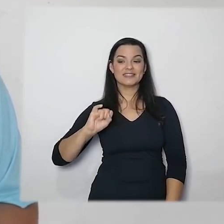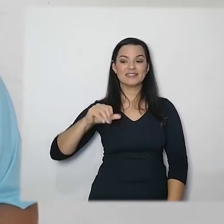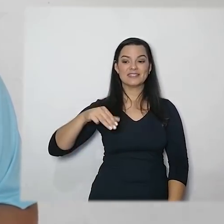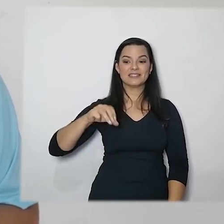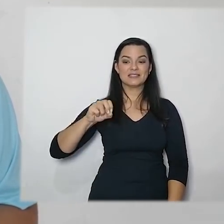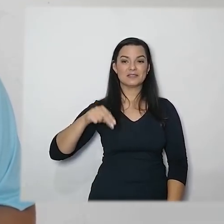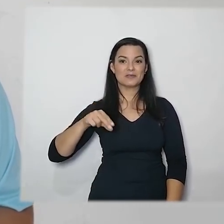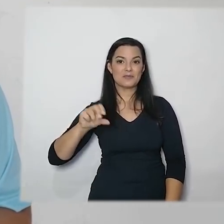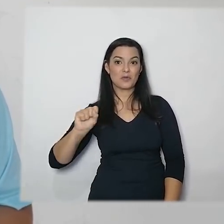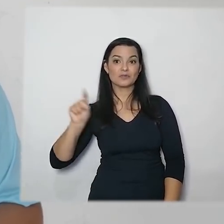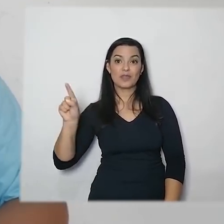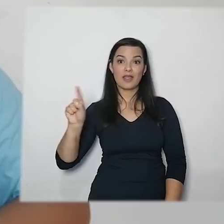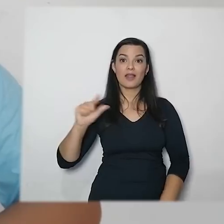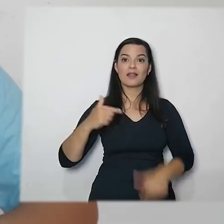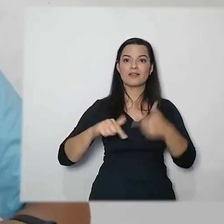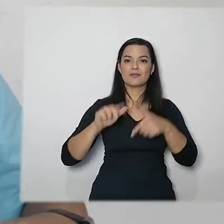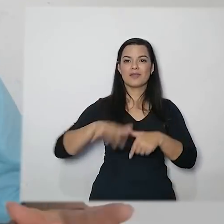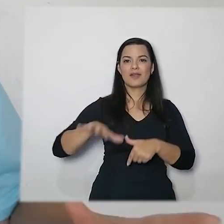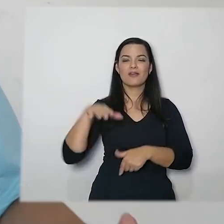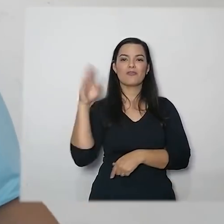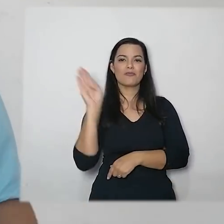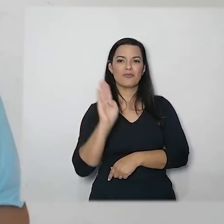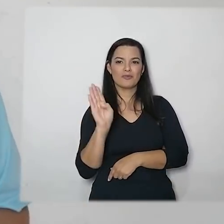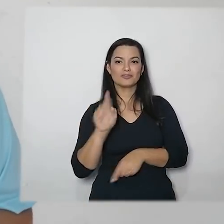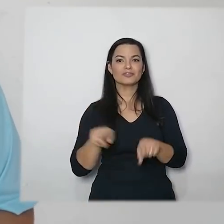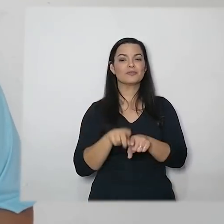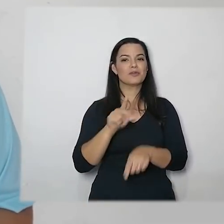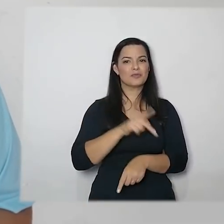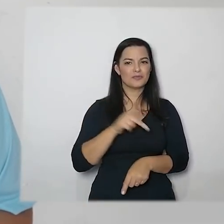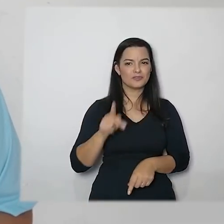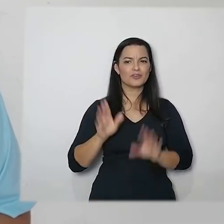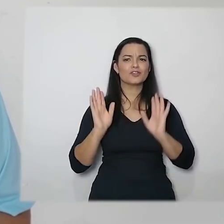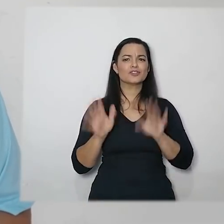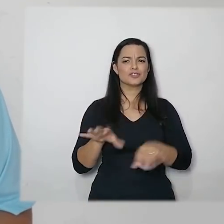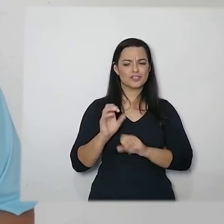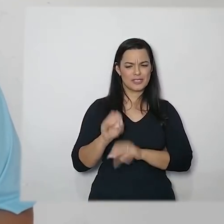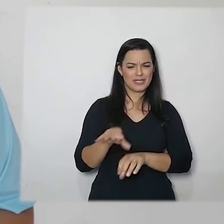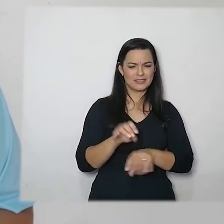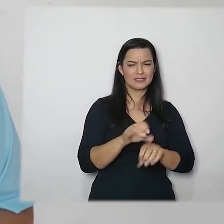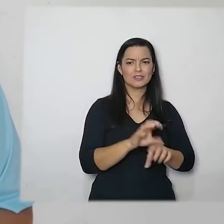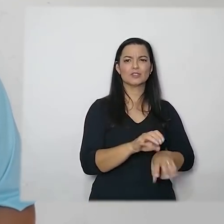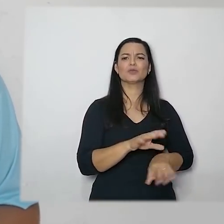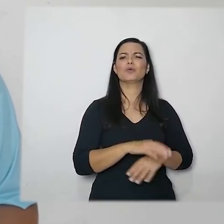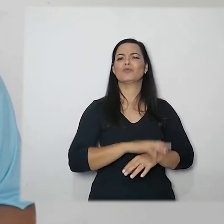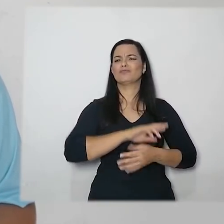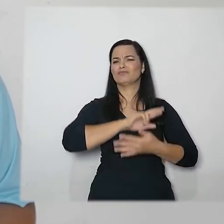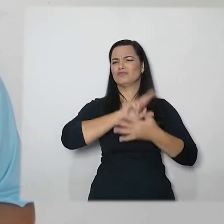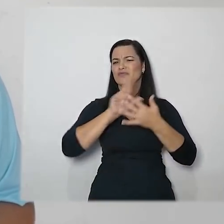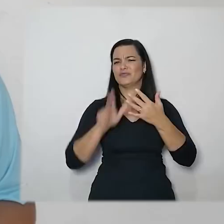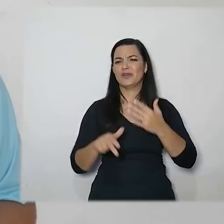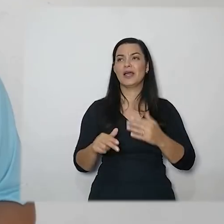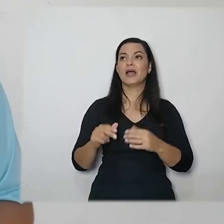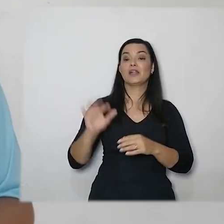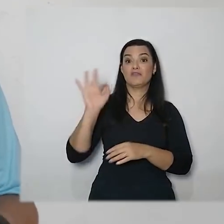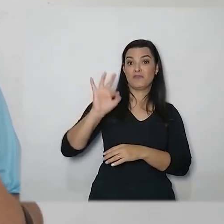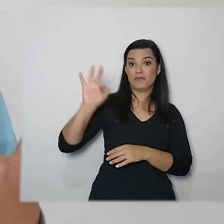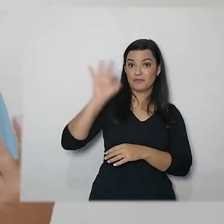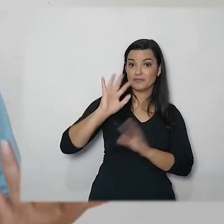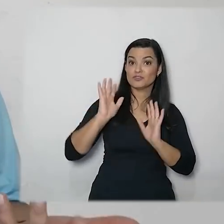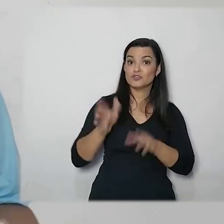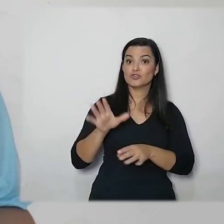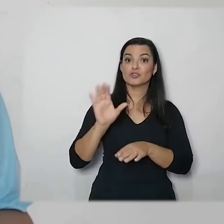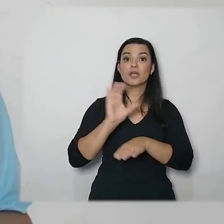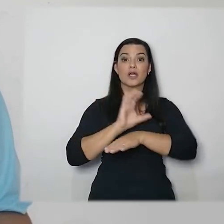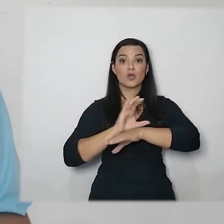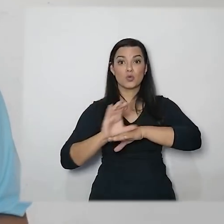bióloga, professora, já atuou em todas as etapas aí da educação, no ensino superior,